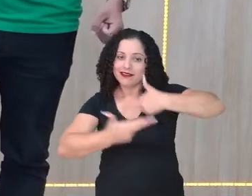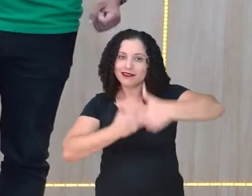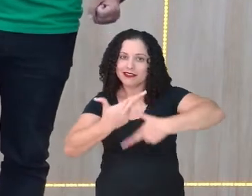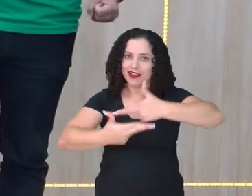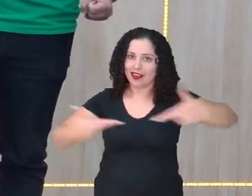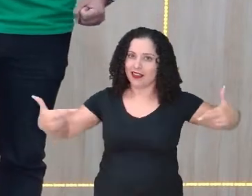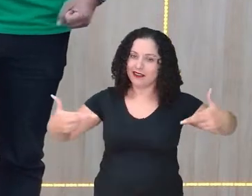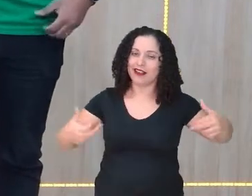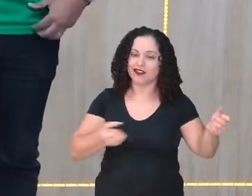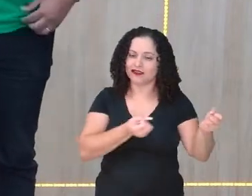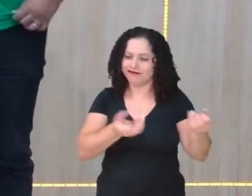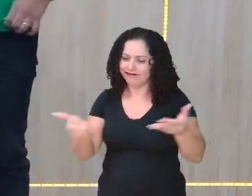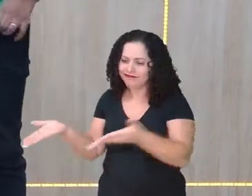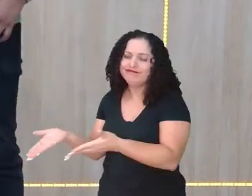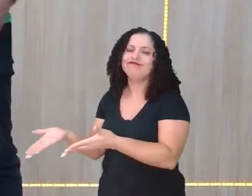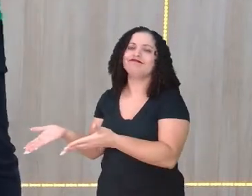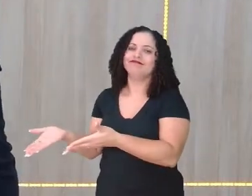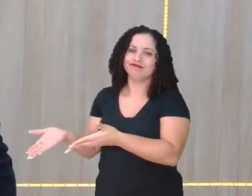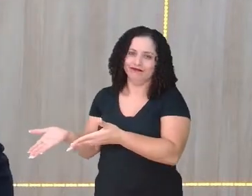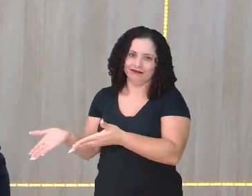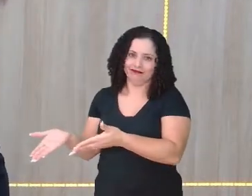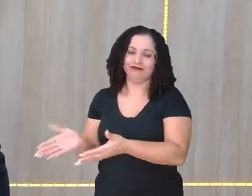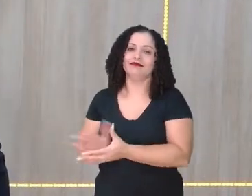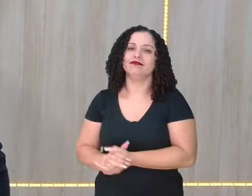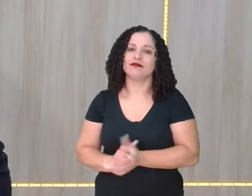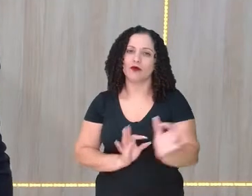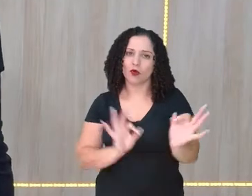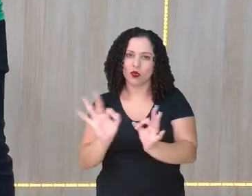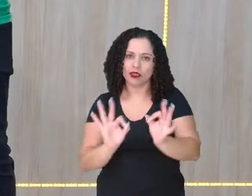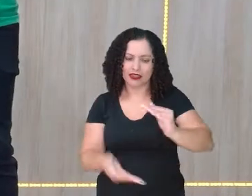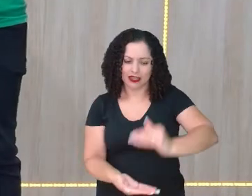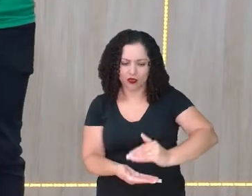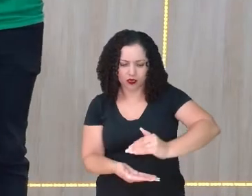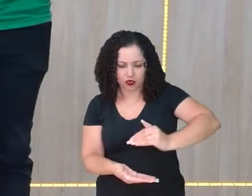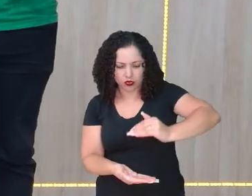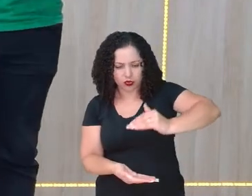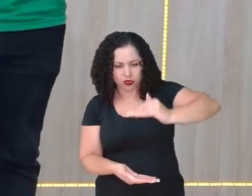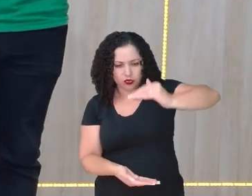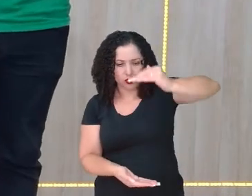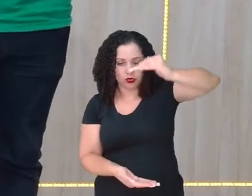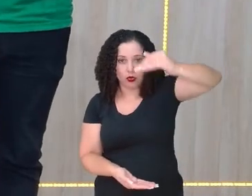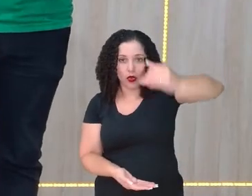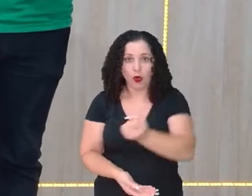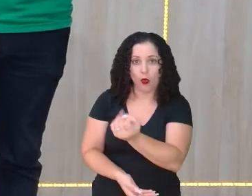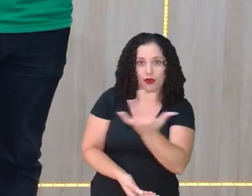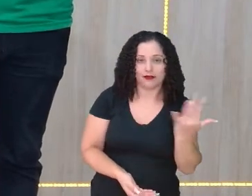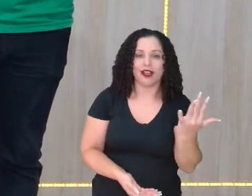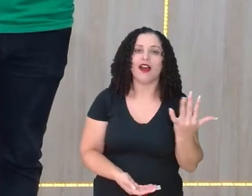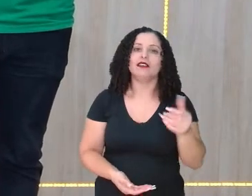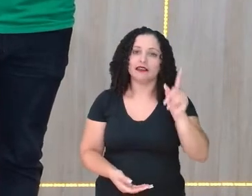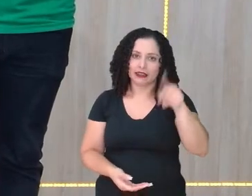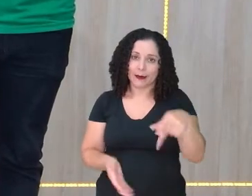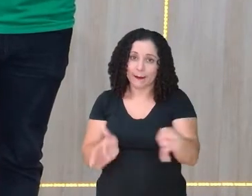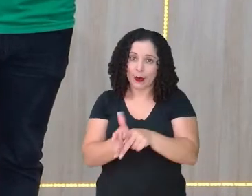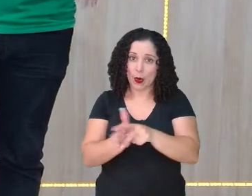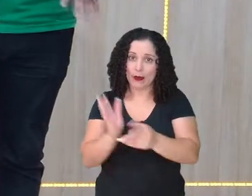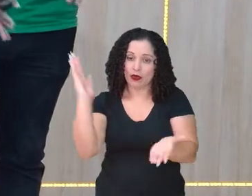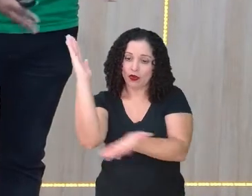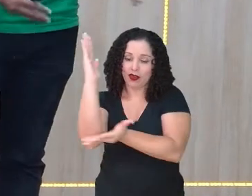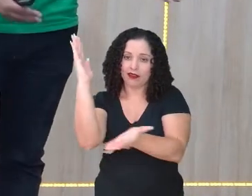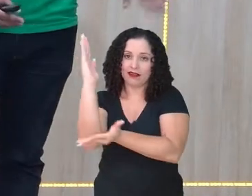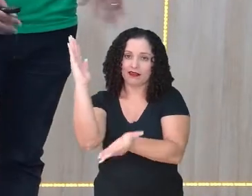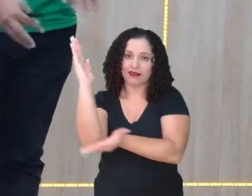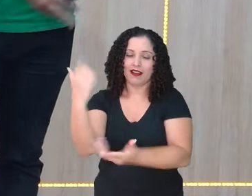ali tentando reciclar. Não te custa muito juntar um saco das garrafas de refrigerante, de óleo que você junta em casa,